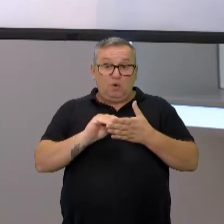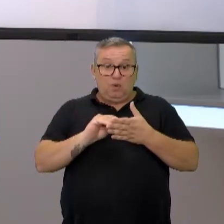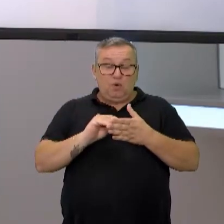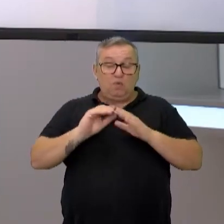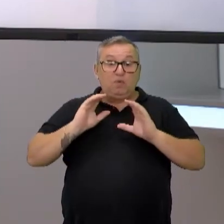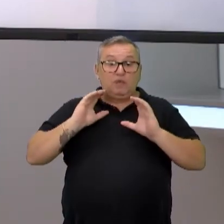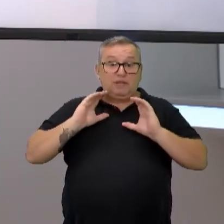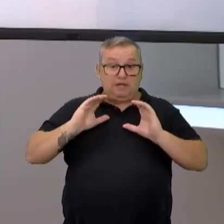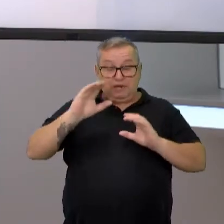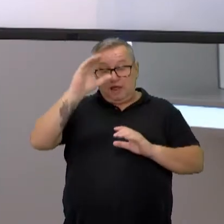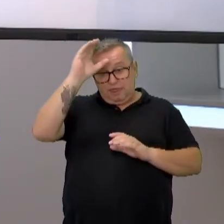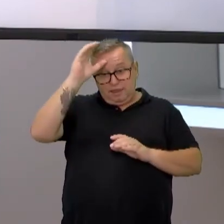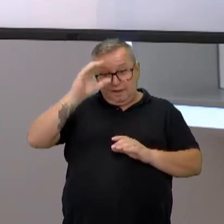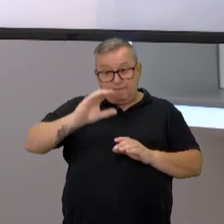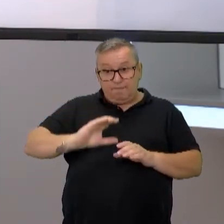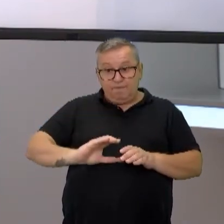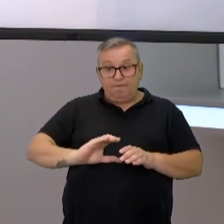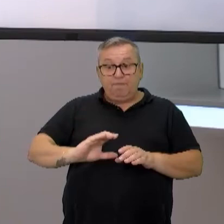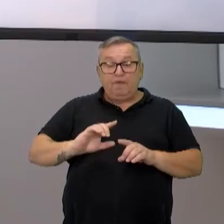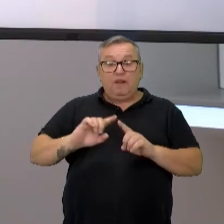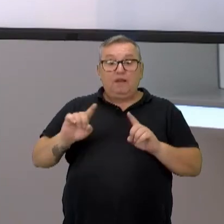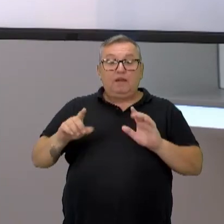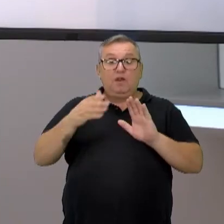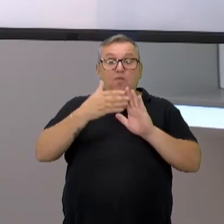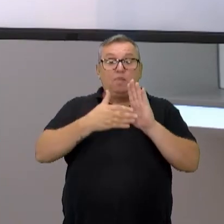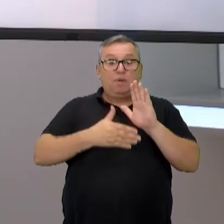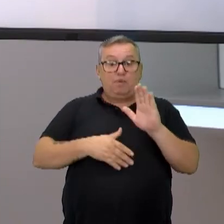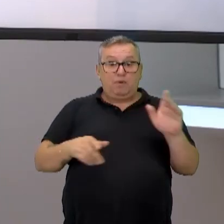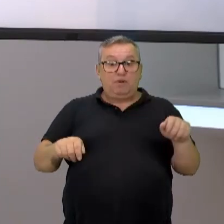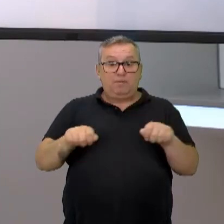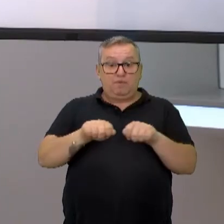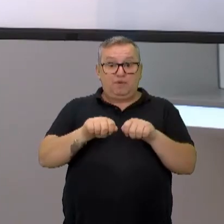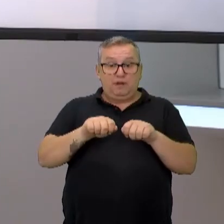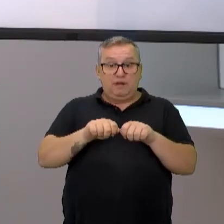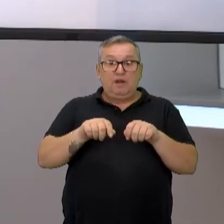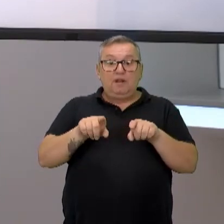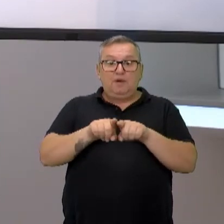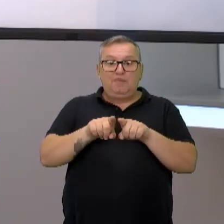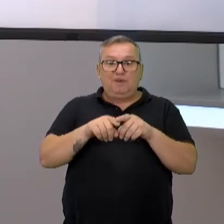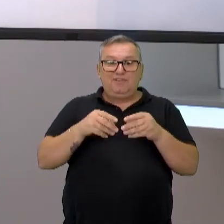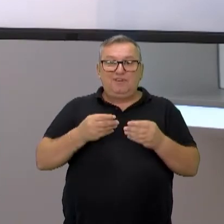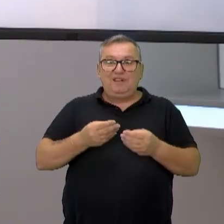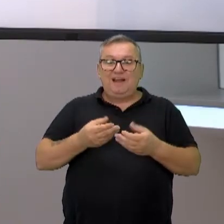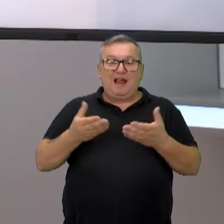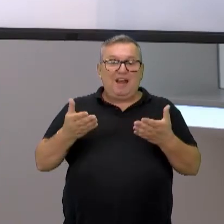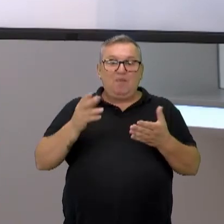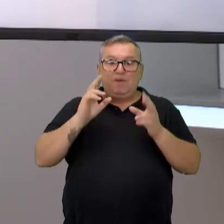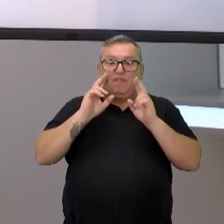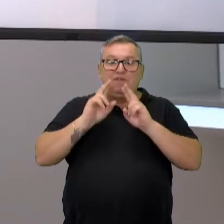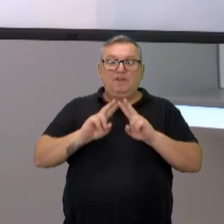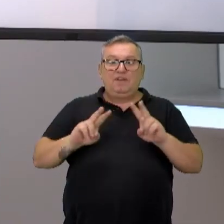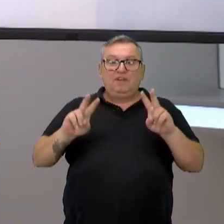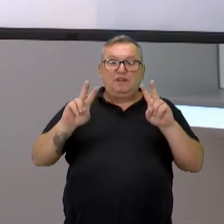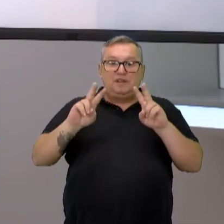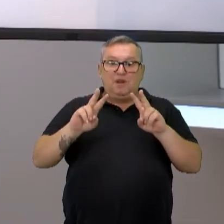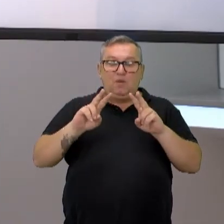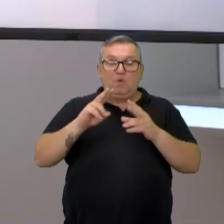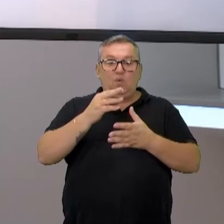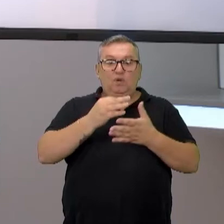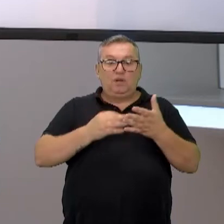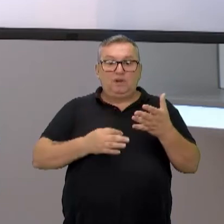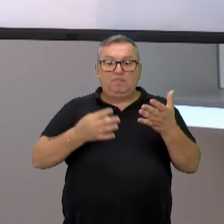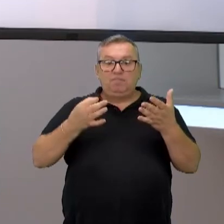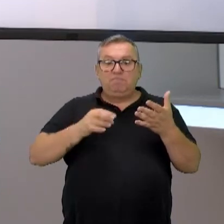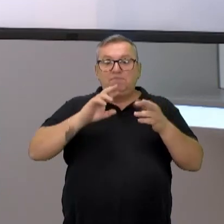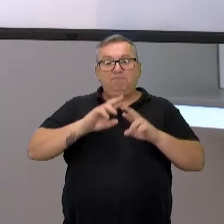cidadão e trazer uma proposta que todo mundo pode fazer a sua parte, isso te dá, assim, uma visão cidadã no texto